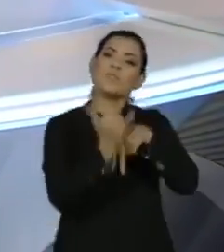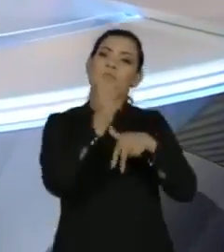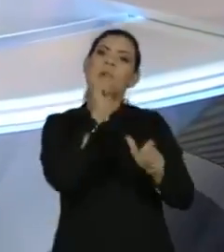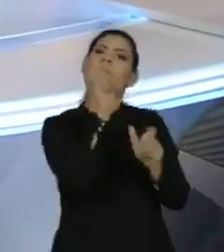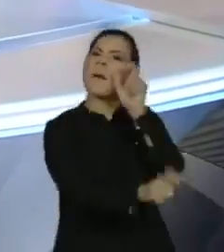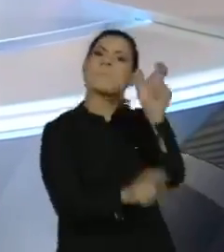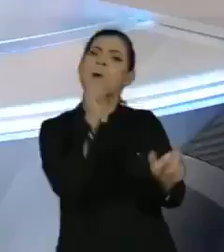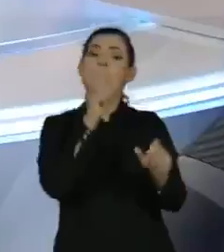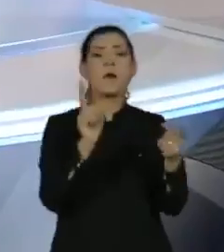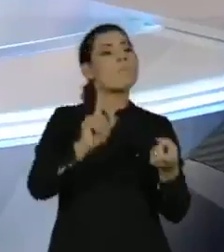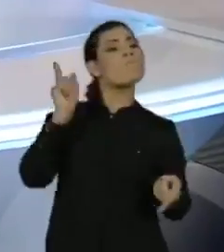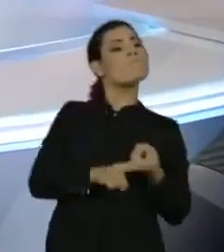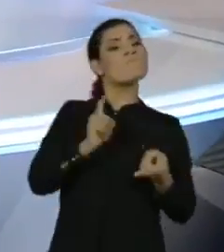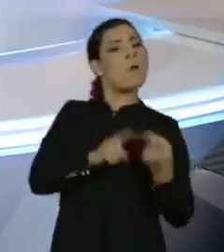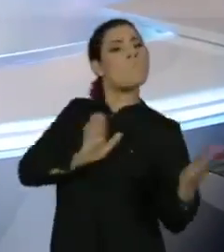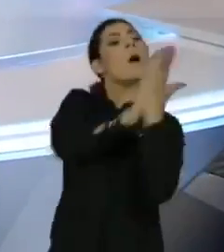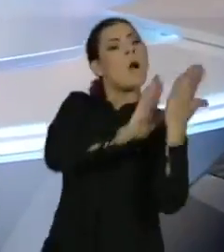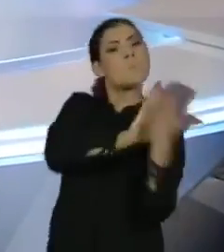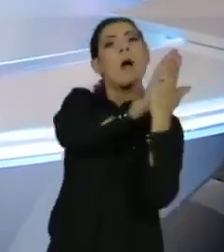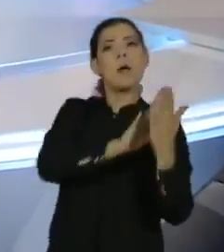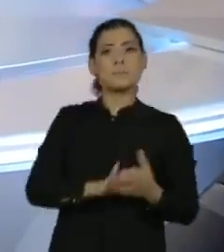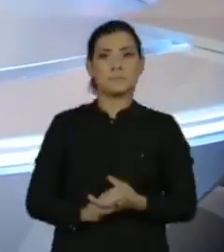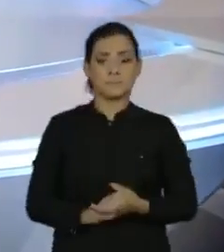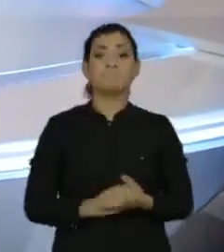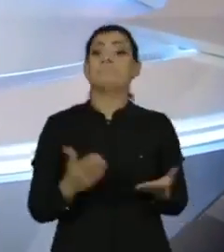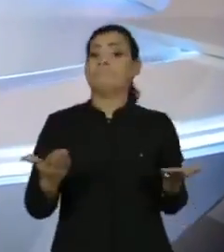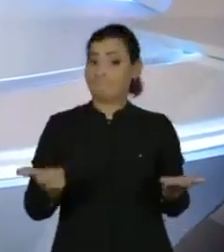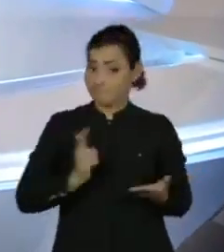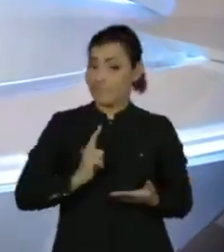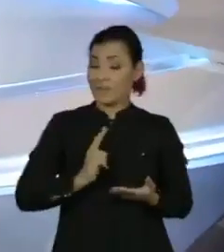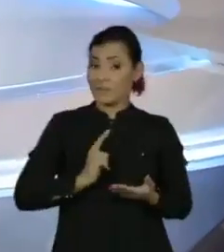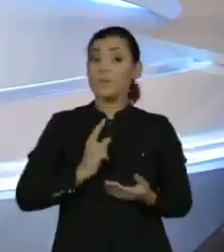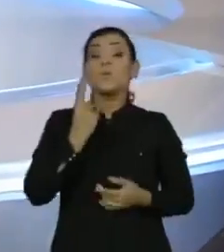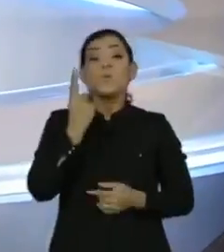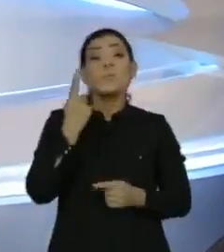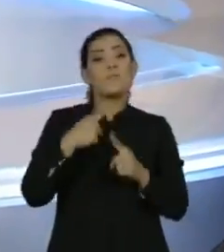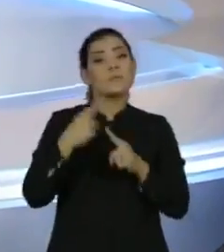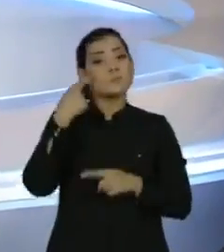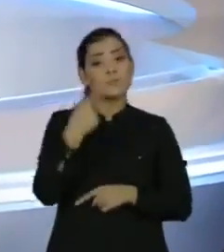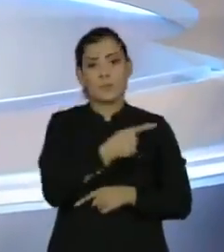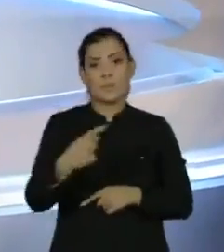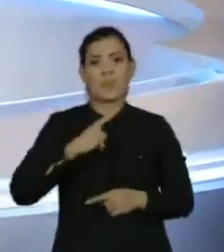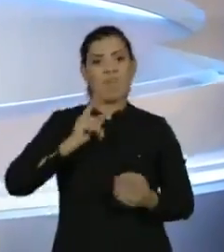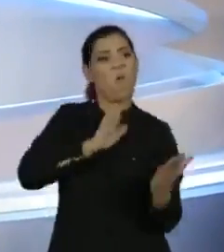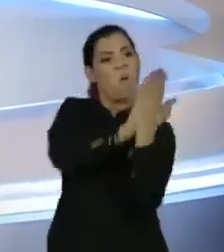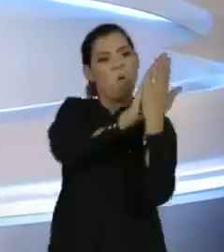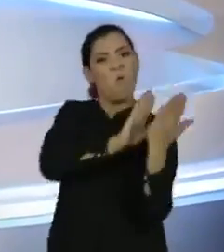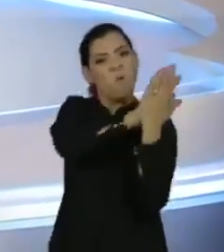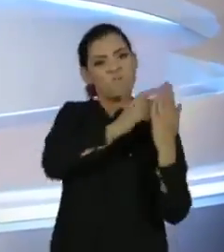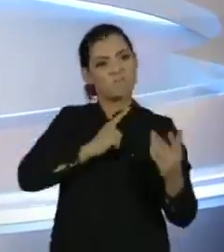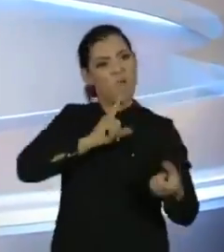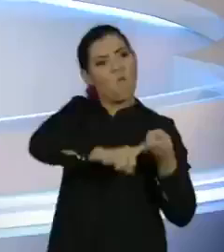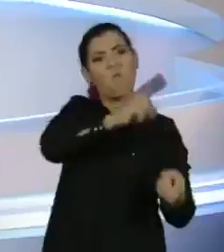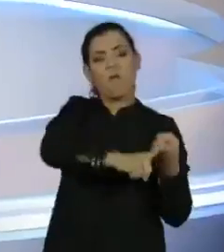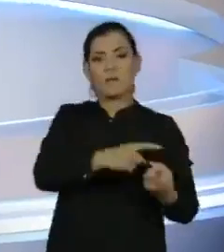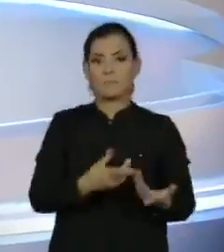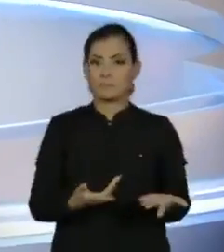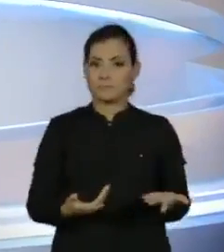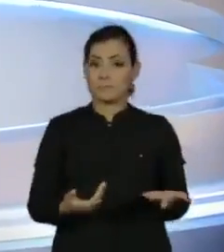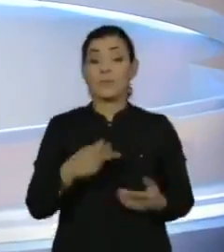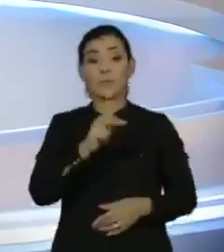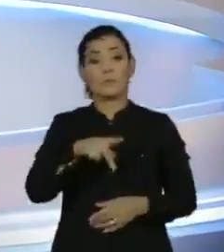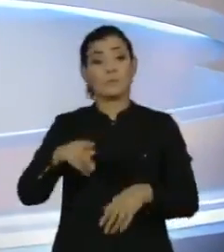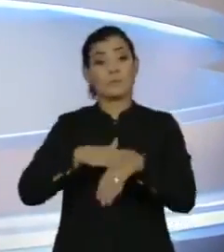verbais e intimidações, por pelo menos uma vez por semana. E sobre este assunto eu conversei com o